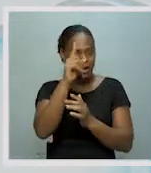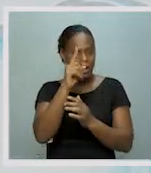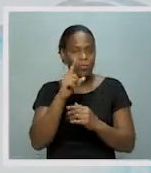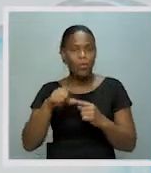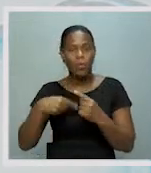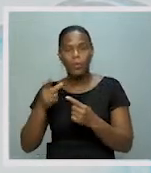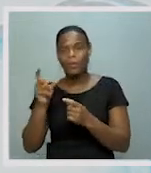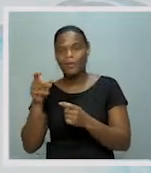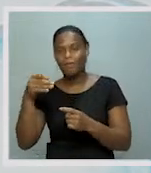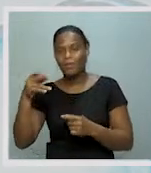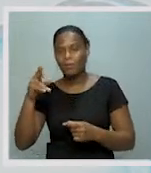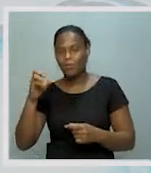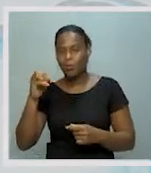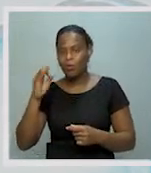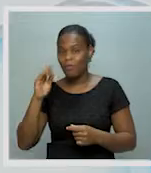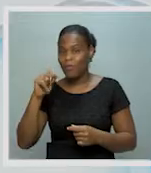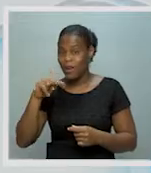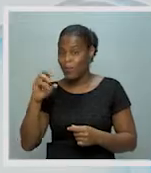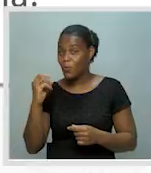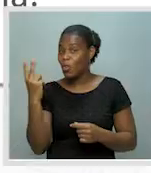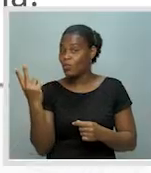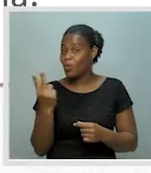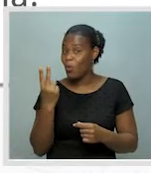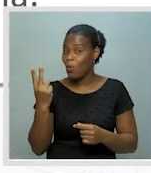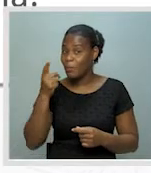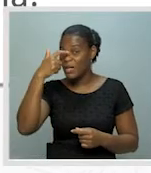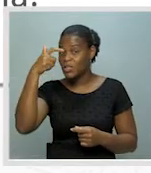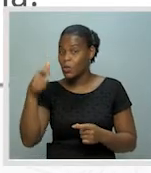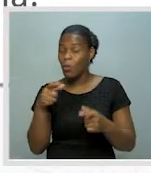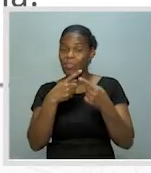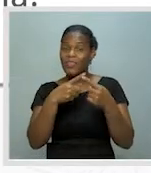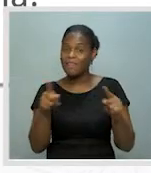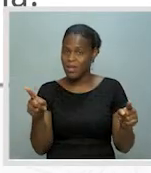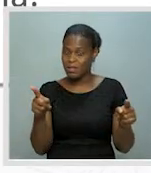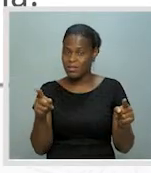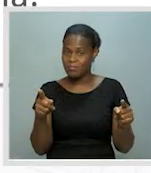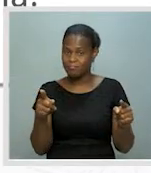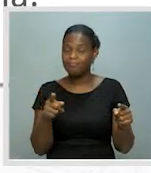e o profano. O sagrado e o profano são duas entidades diferentes